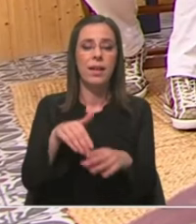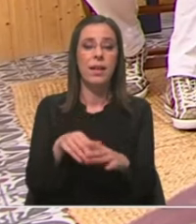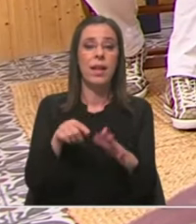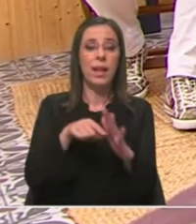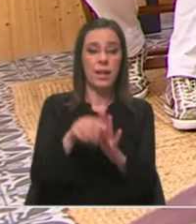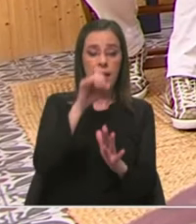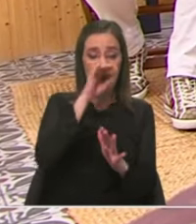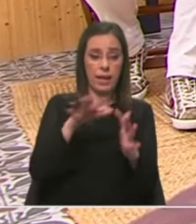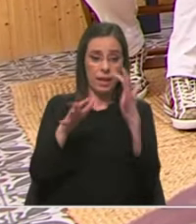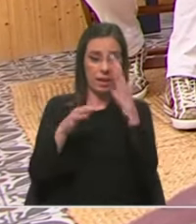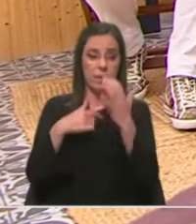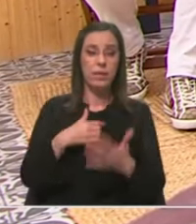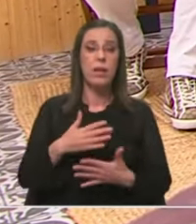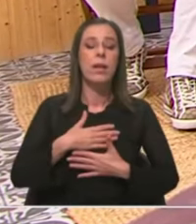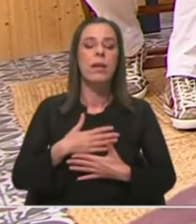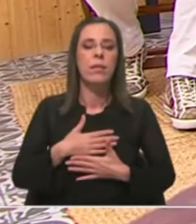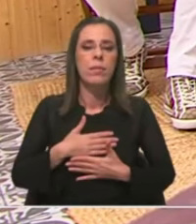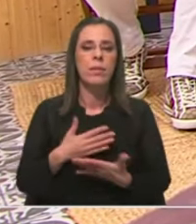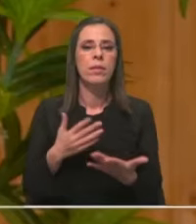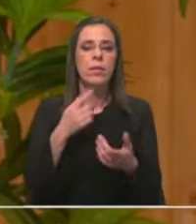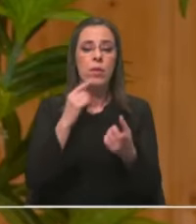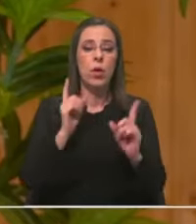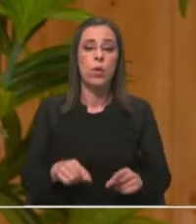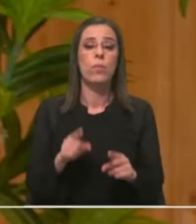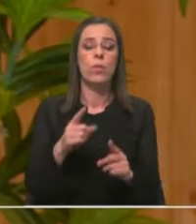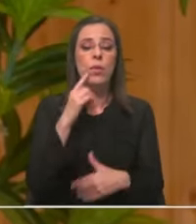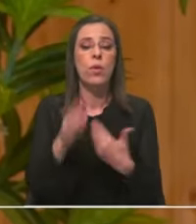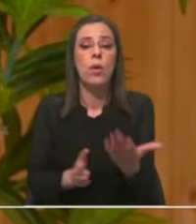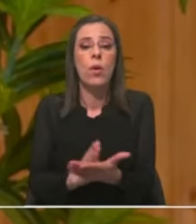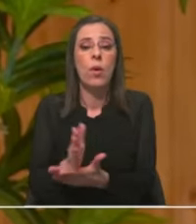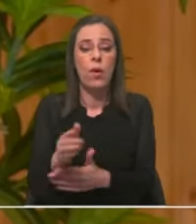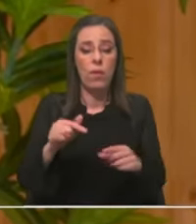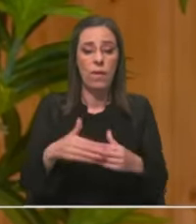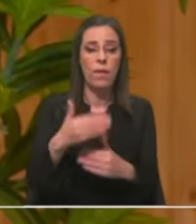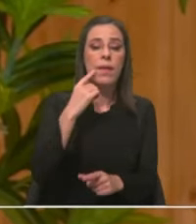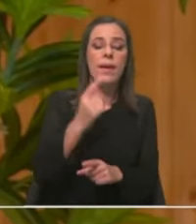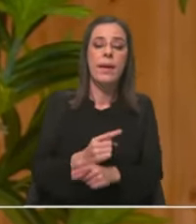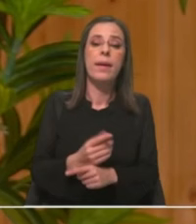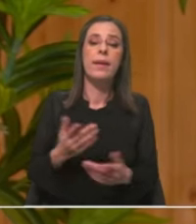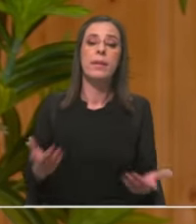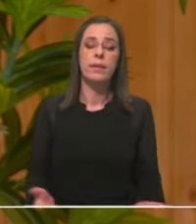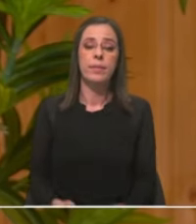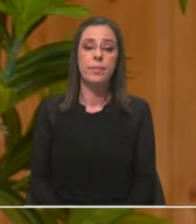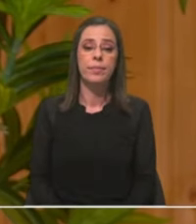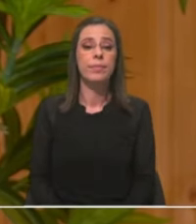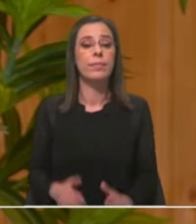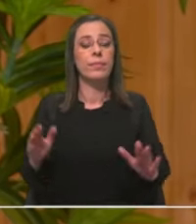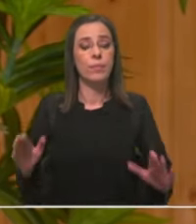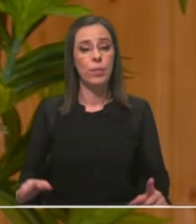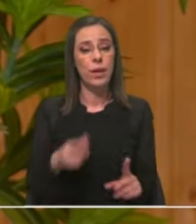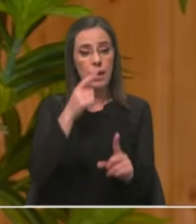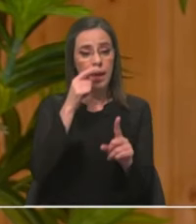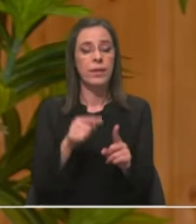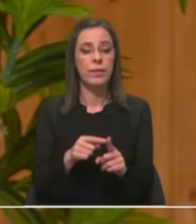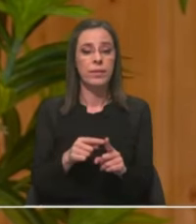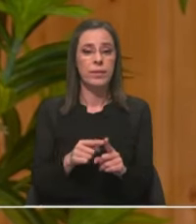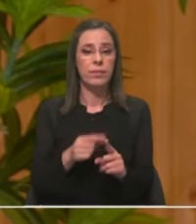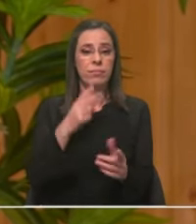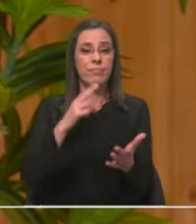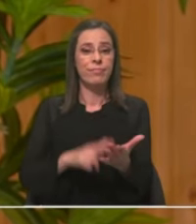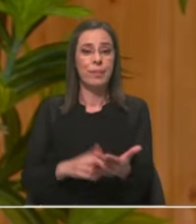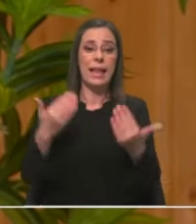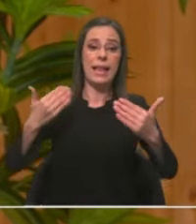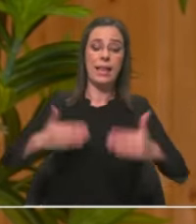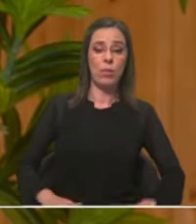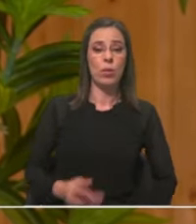Quinta. Temos uma amizade que se iniciou lá e que continua a ser desenvolvida cá fora. Porém, foi essa pessoa que, no fundo,